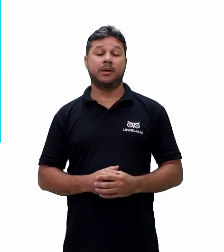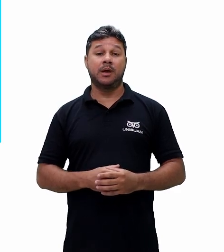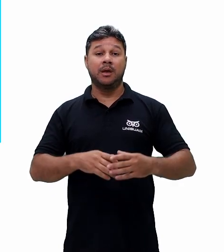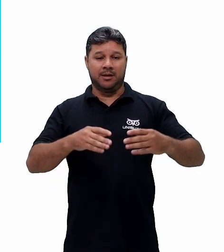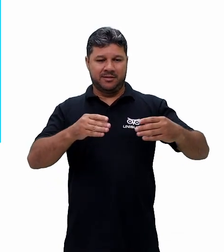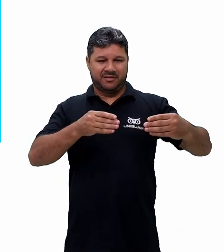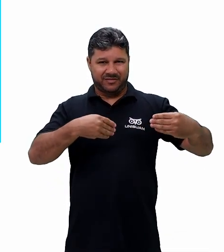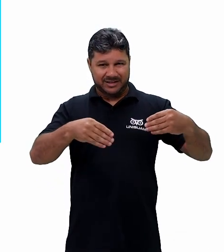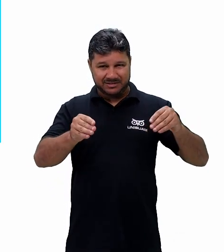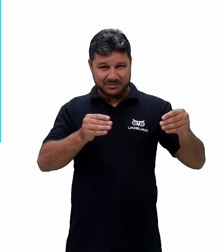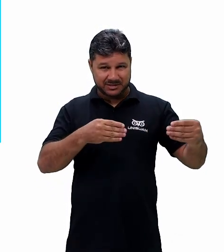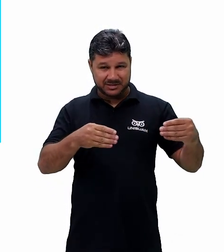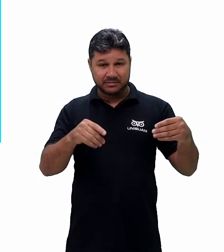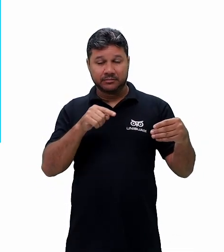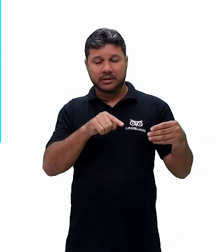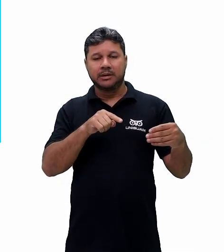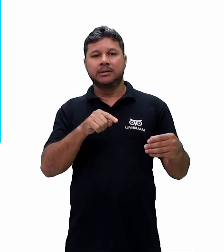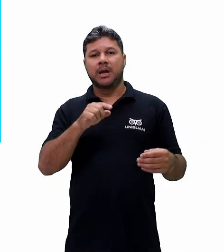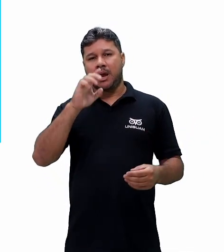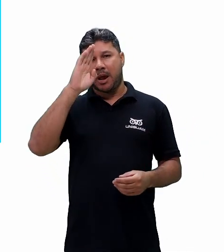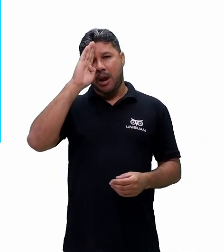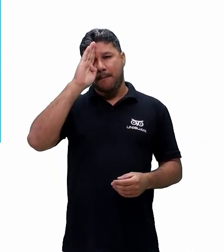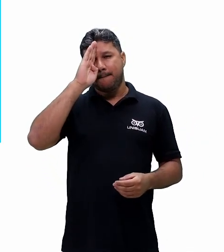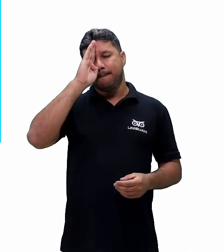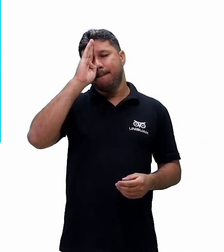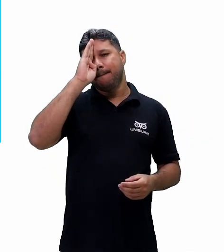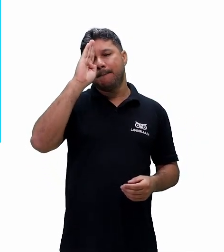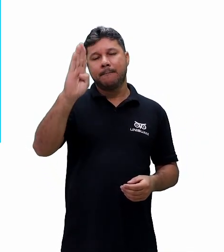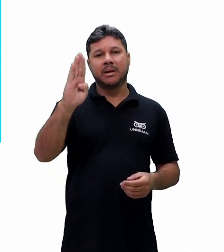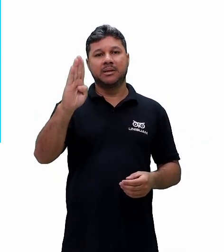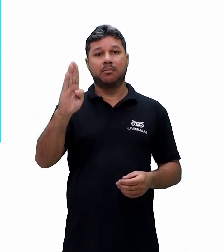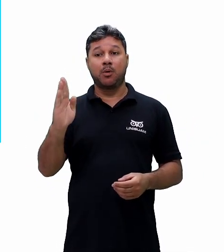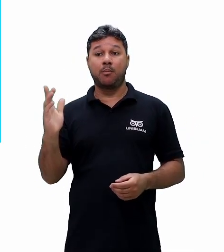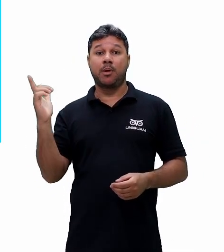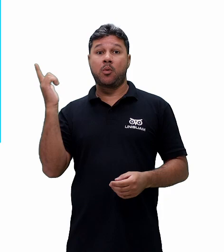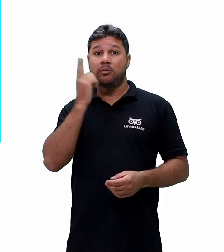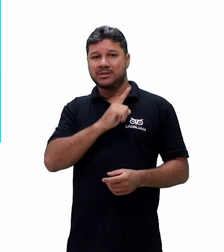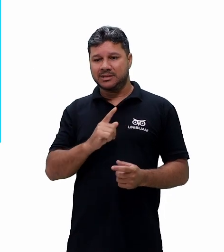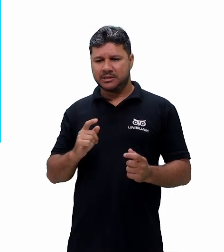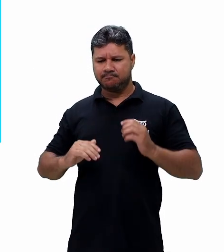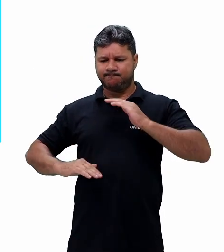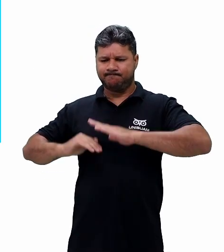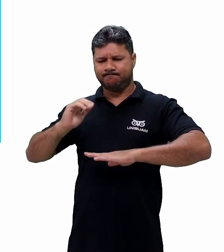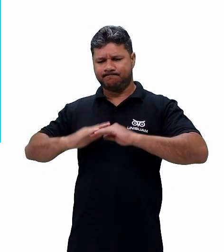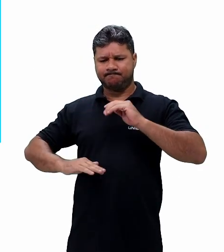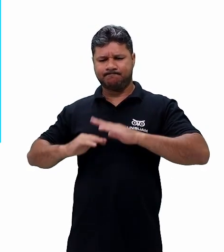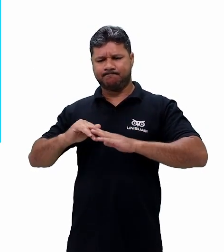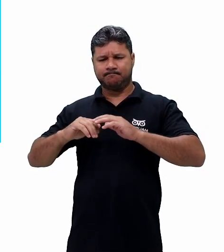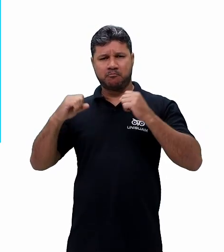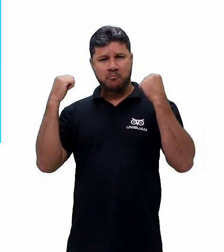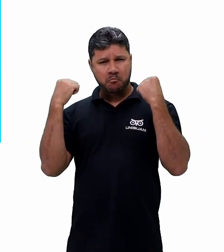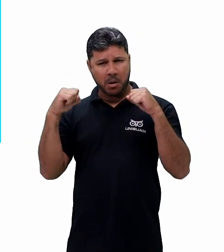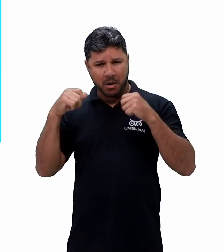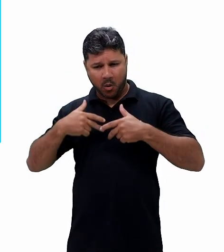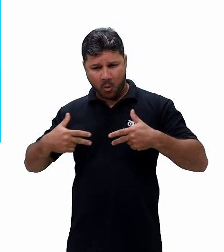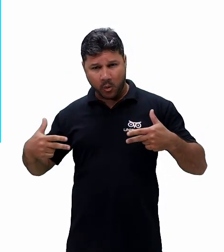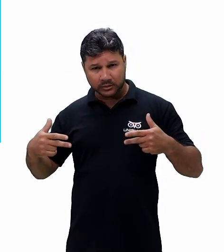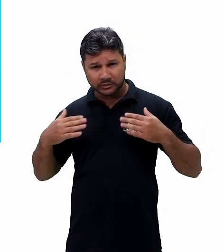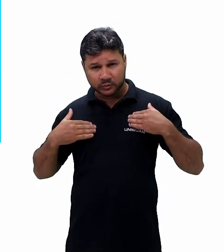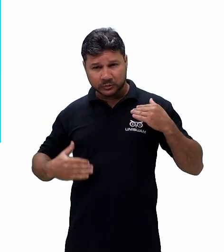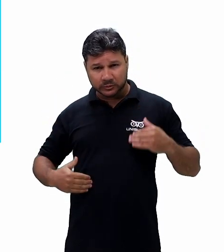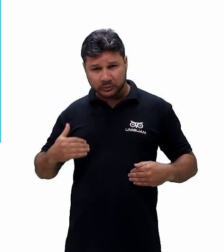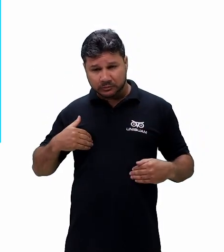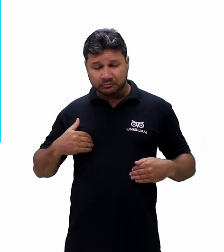A flexibilidade é um dos principais componentes da aptidão física? Vocês acham? Será